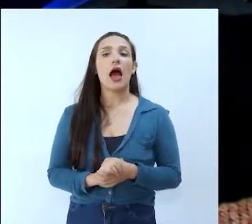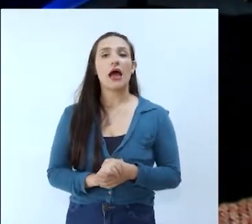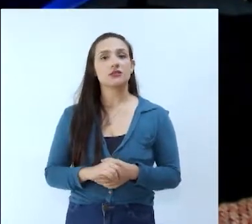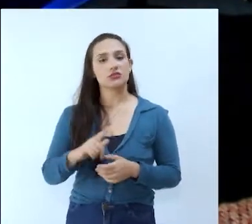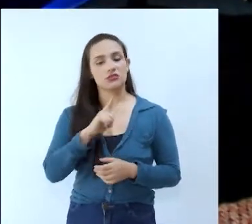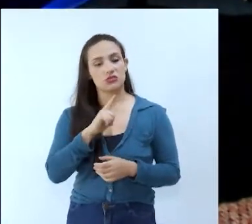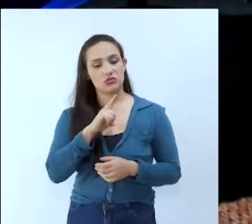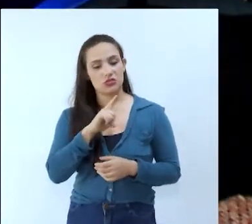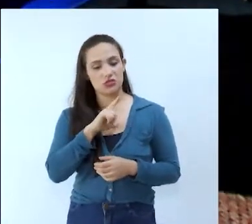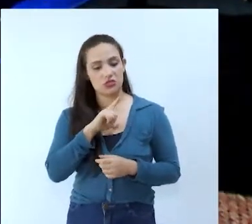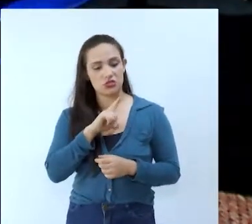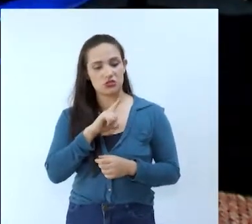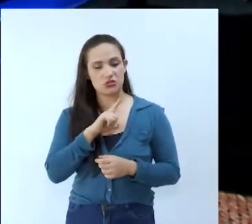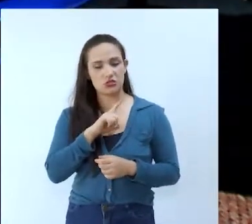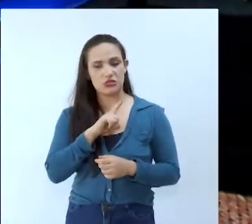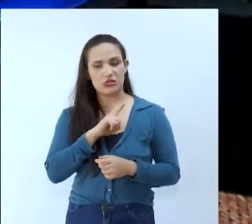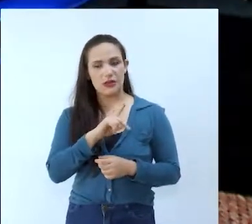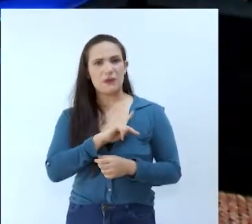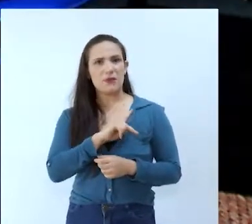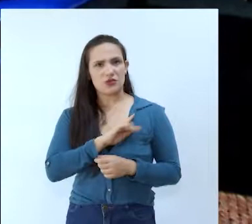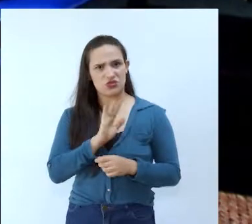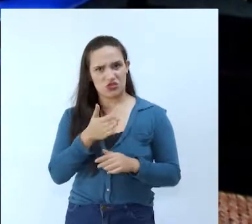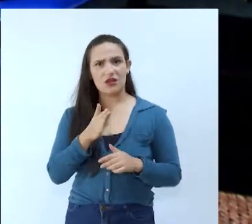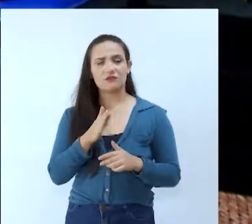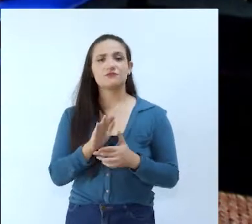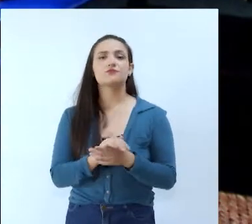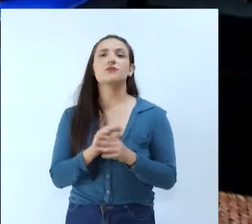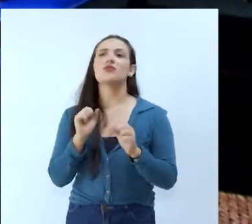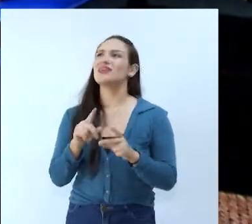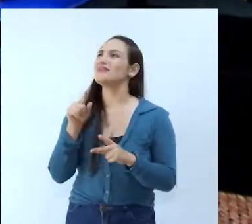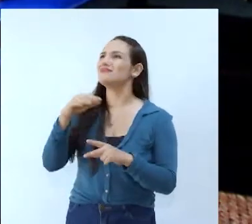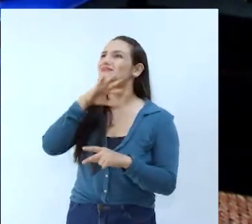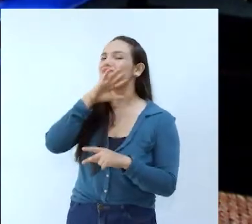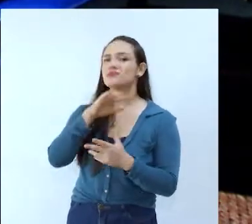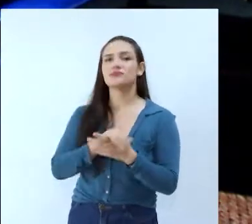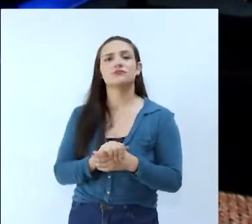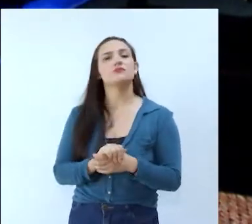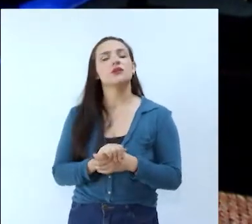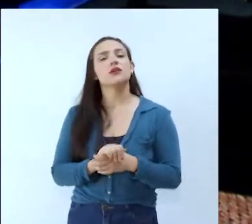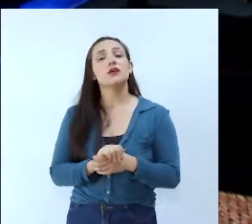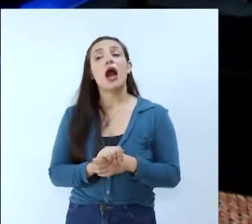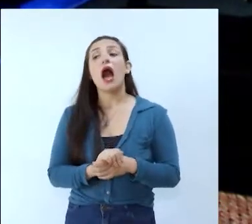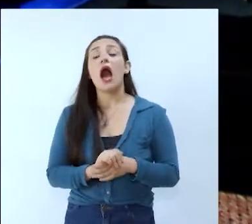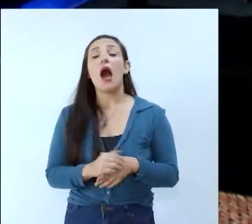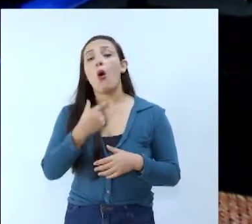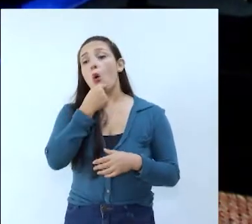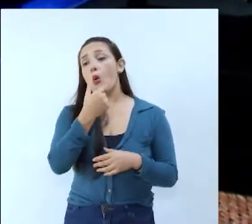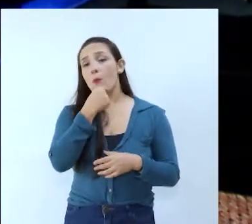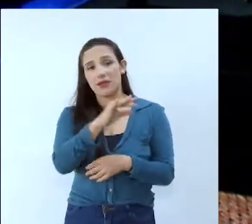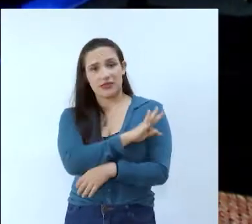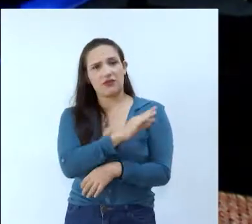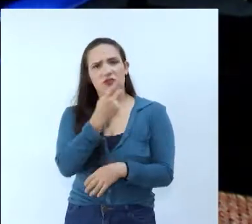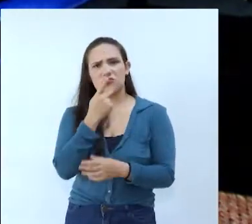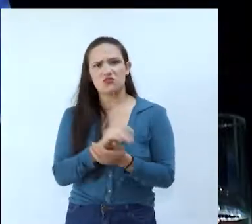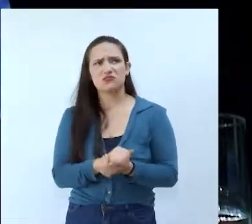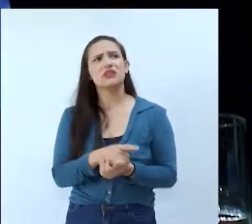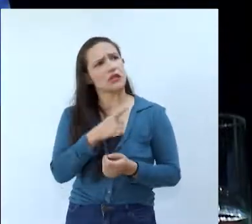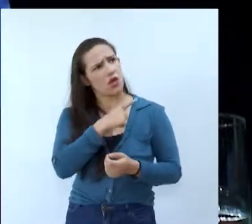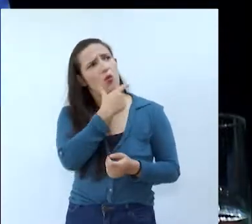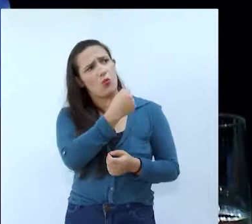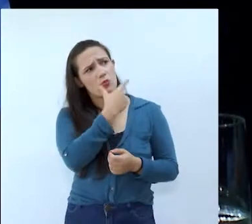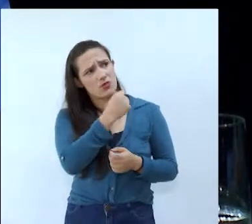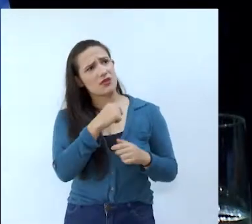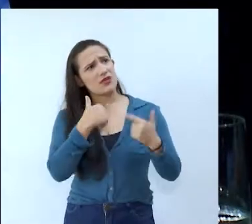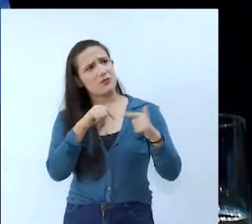Comercial. E não falaram nada? Não falaram nada, não sabia de nada. Melhor, não é, Marildo? Não, eu acho que nem o diretor do Operário sabia. Mas para você